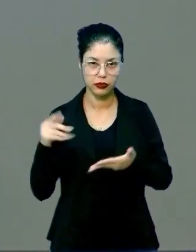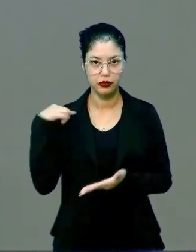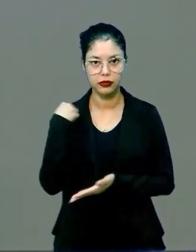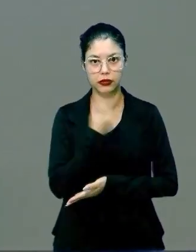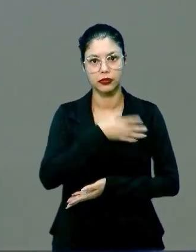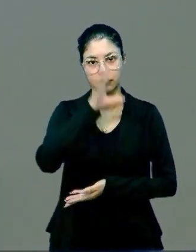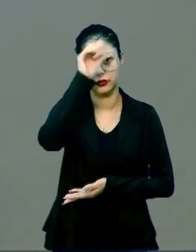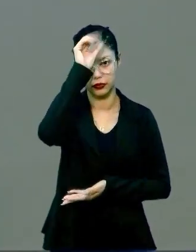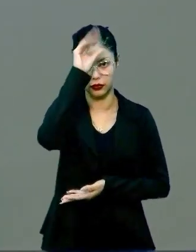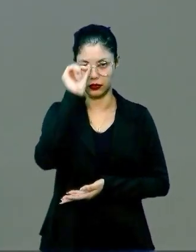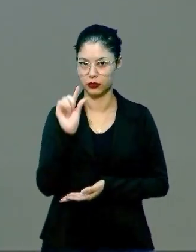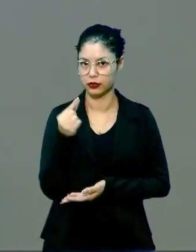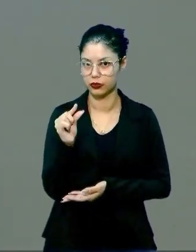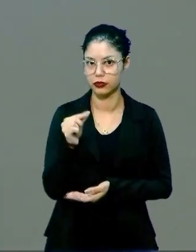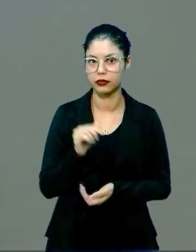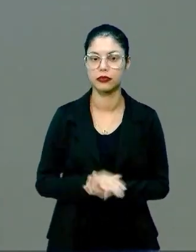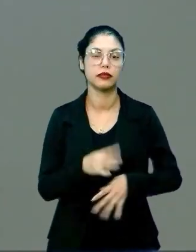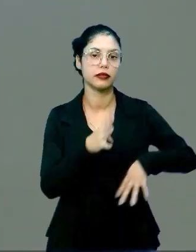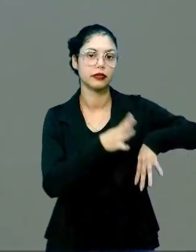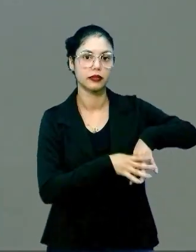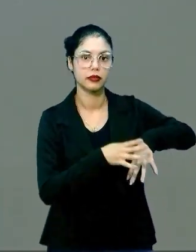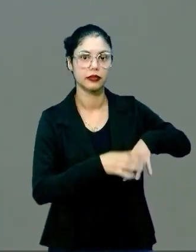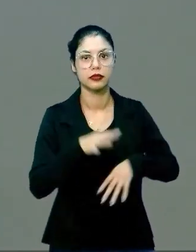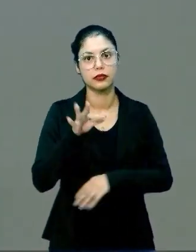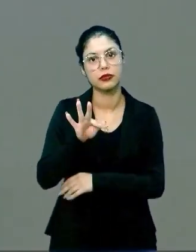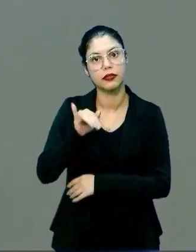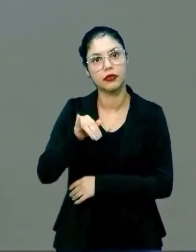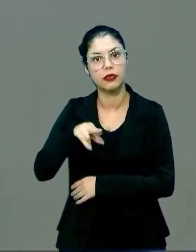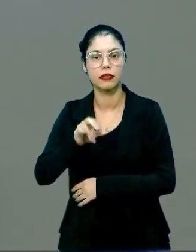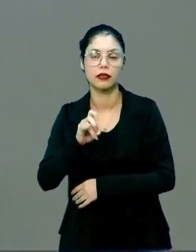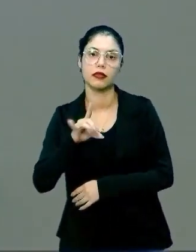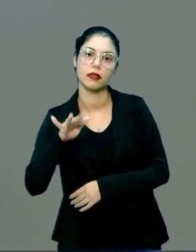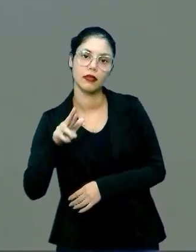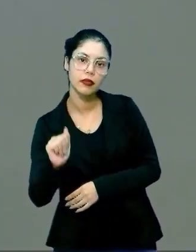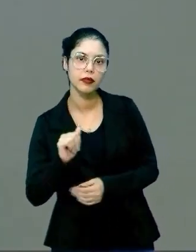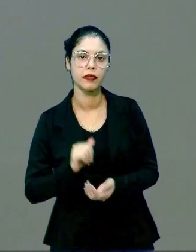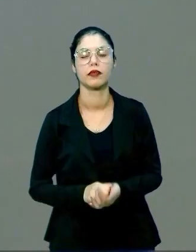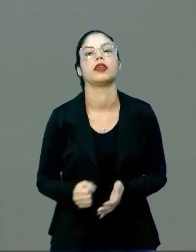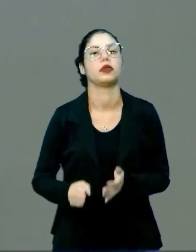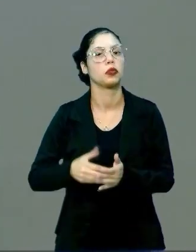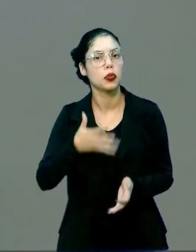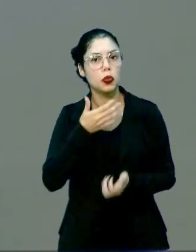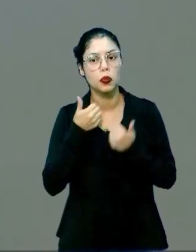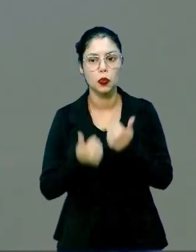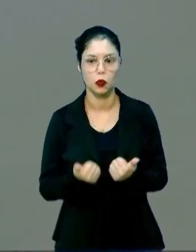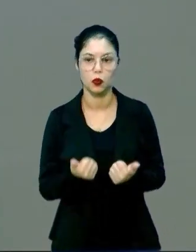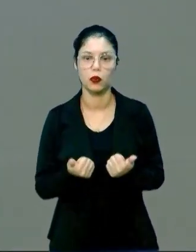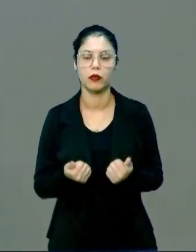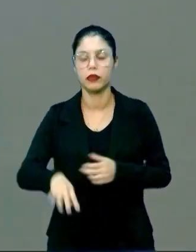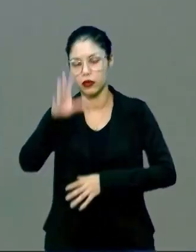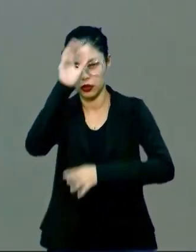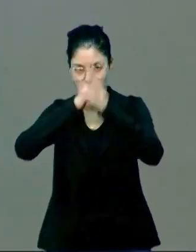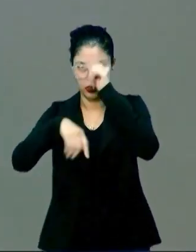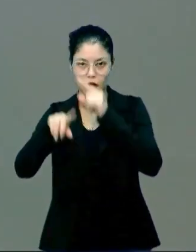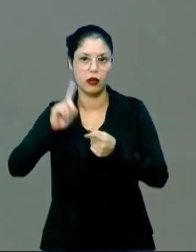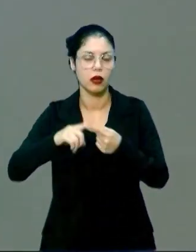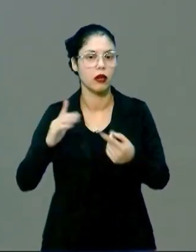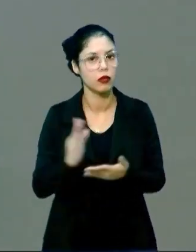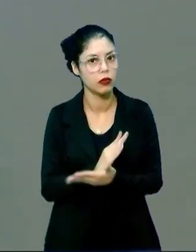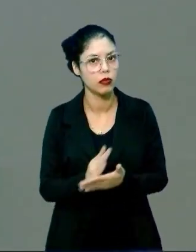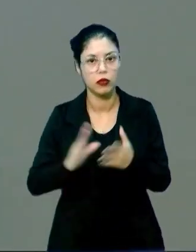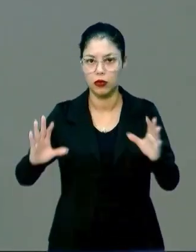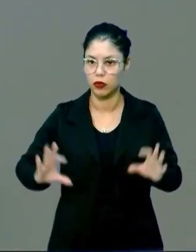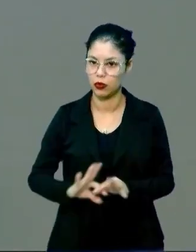hoje aprendendo um pouco sobre matemática financeira. E é muito bom esse aprendizado porque é algo que